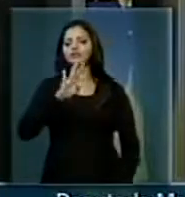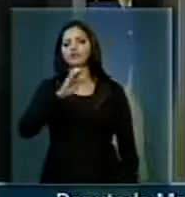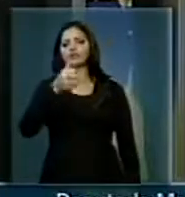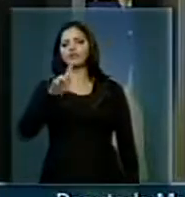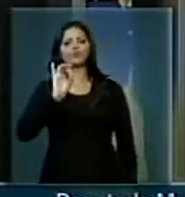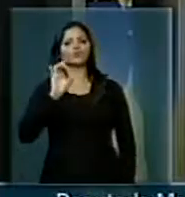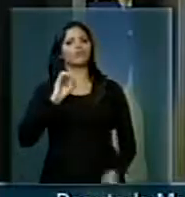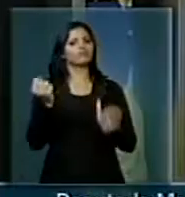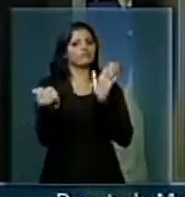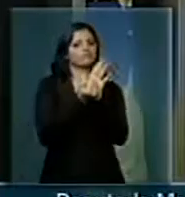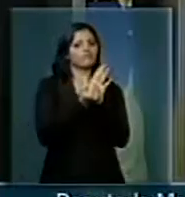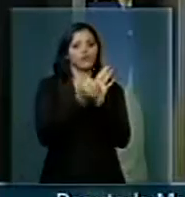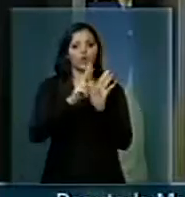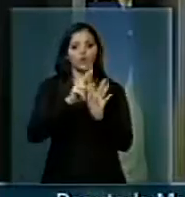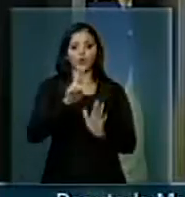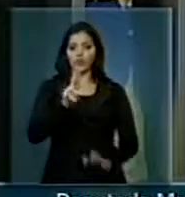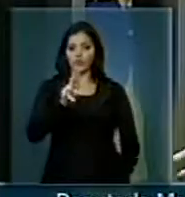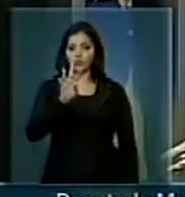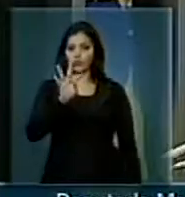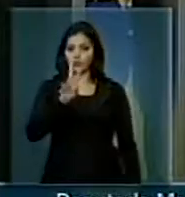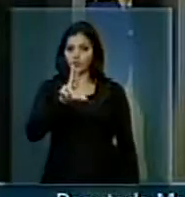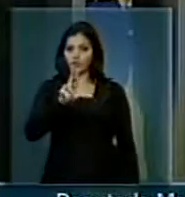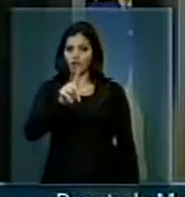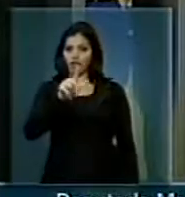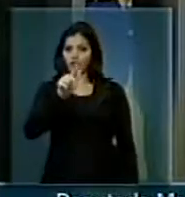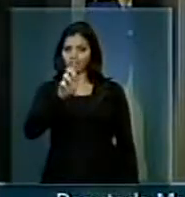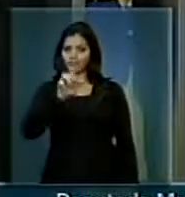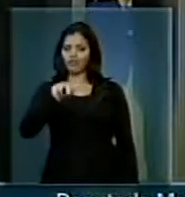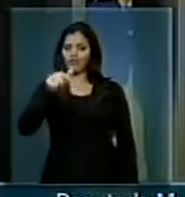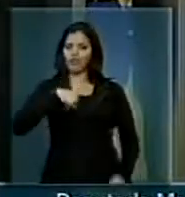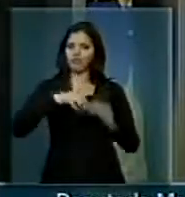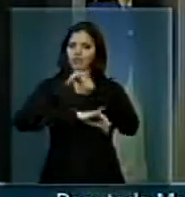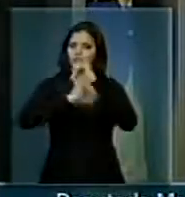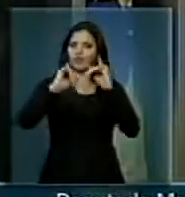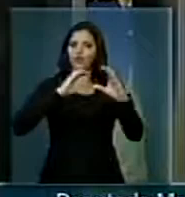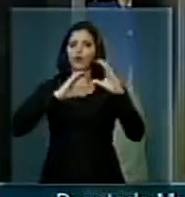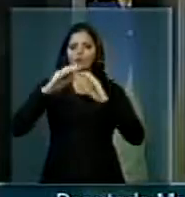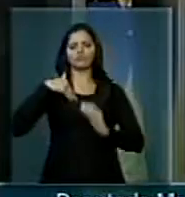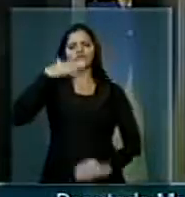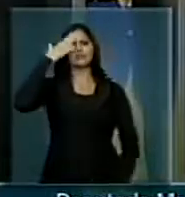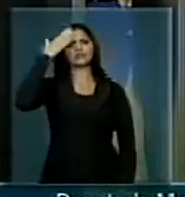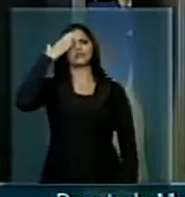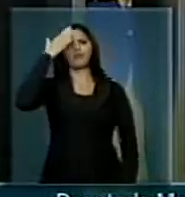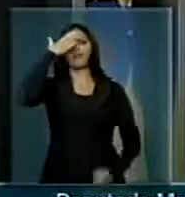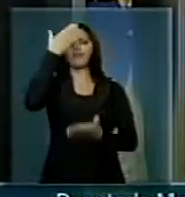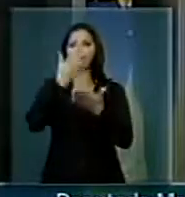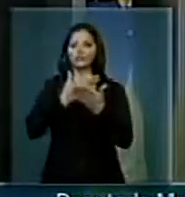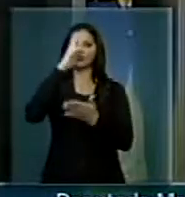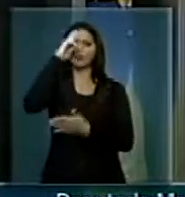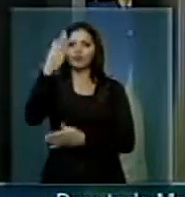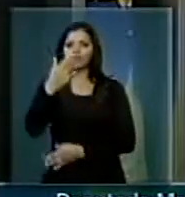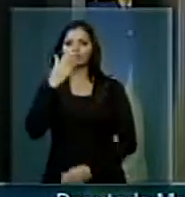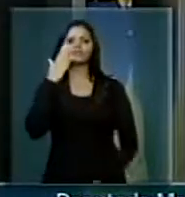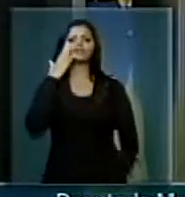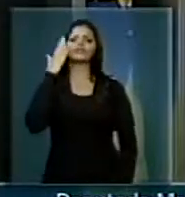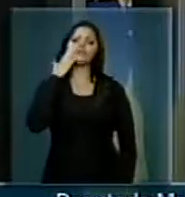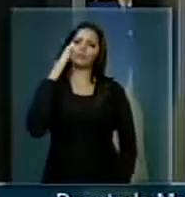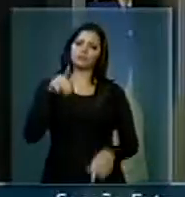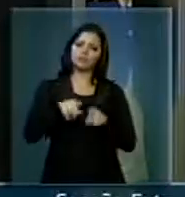da rotulagem, porque rotulagem é uma parte da propaganda. Como comunicadora, eu sei disso, acredito que Vossa Excelência também